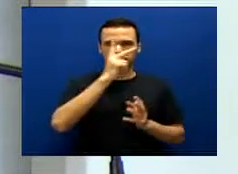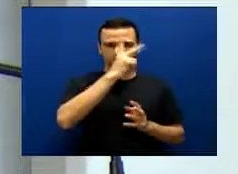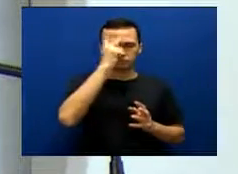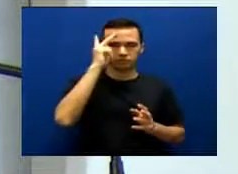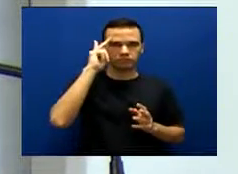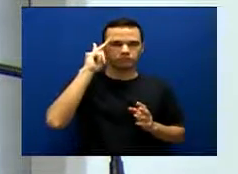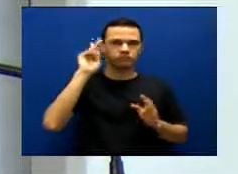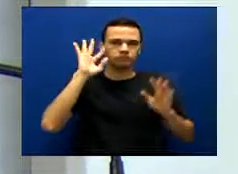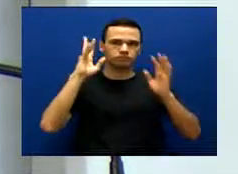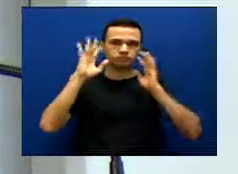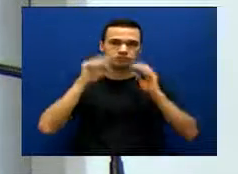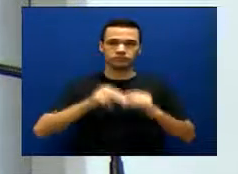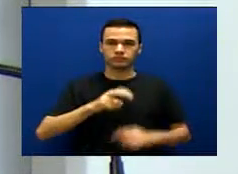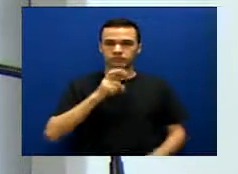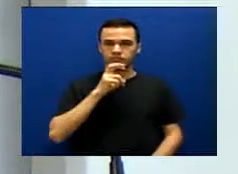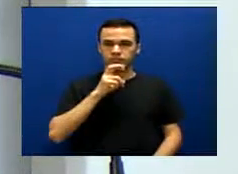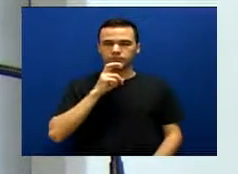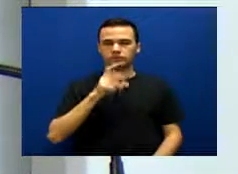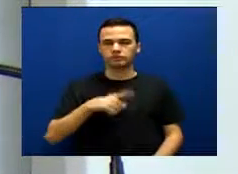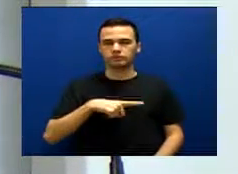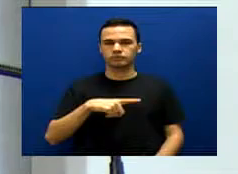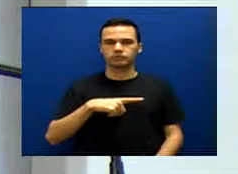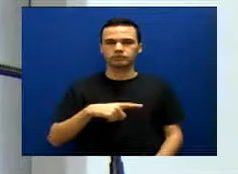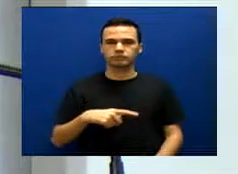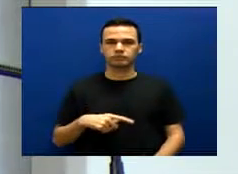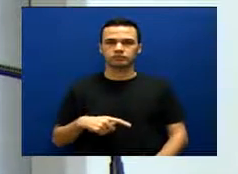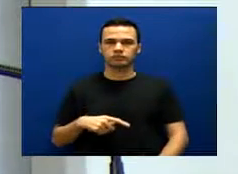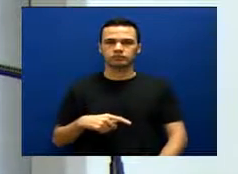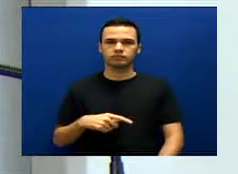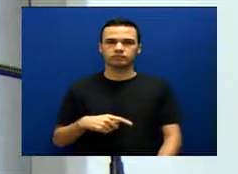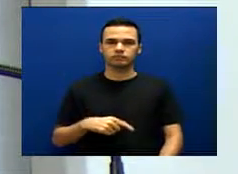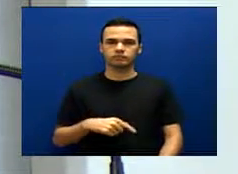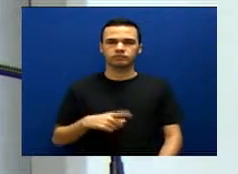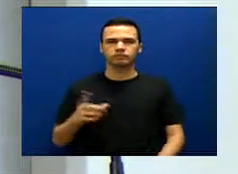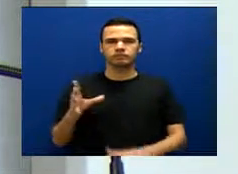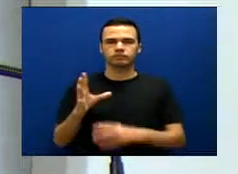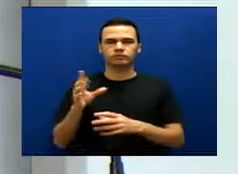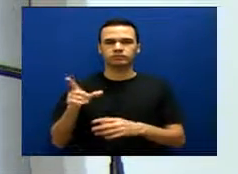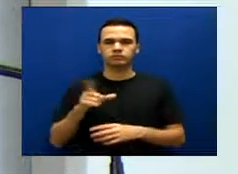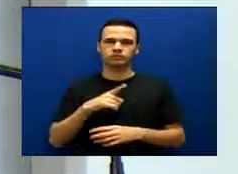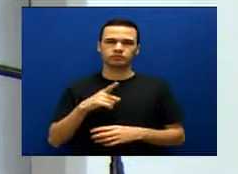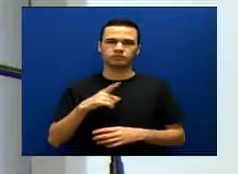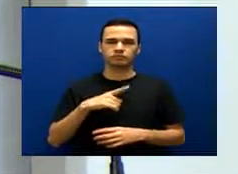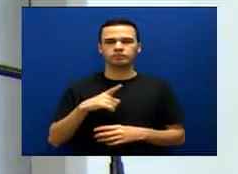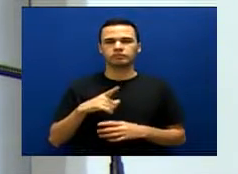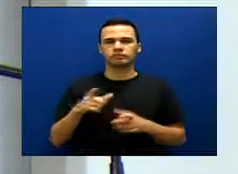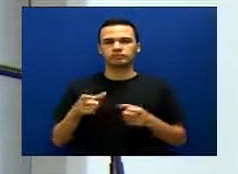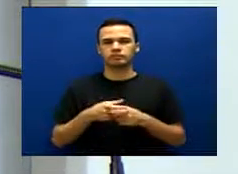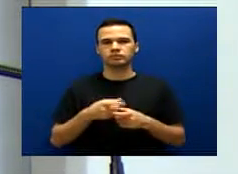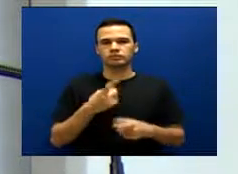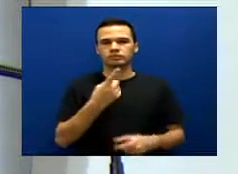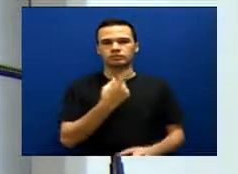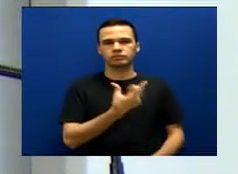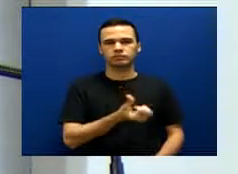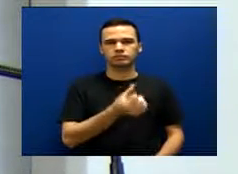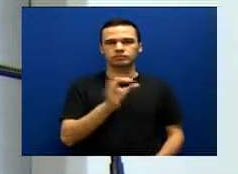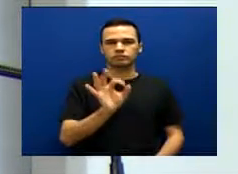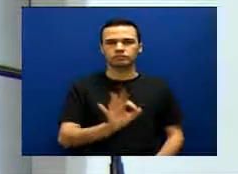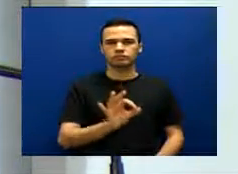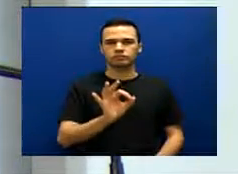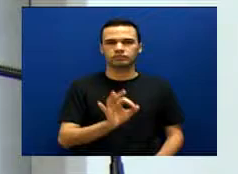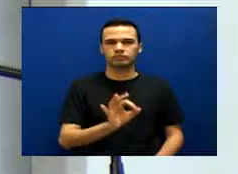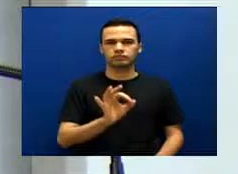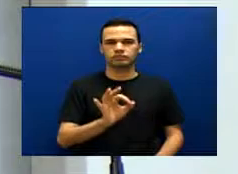pensando que em Sorocaba nós temos um número reduzido, nós temos apenas